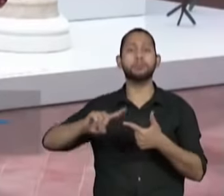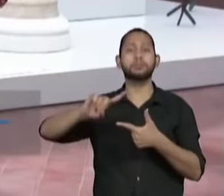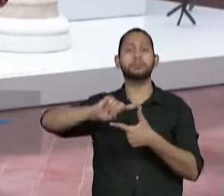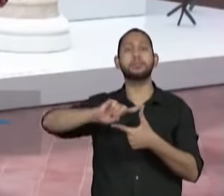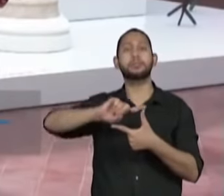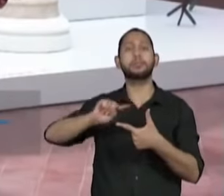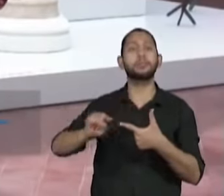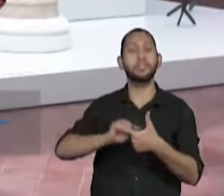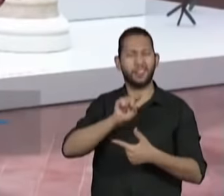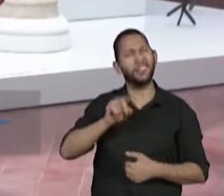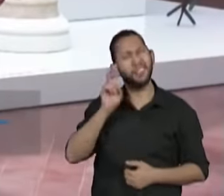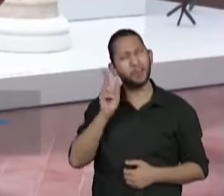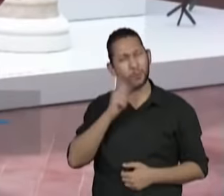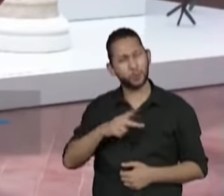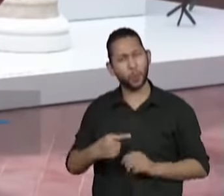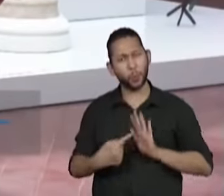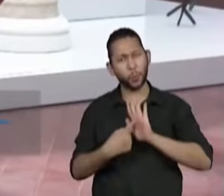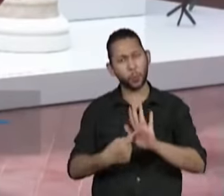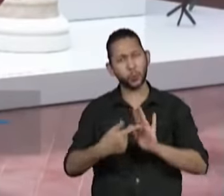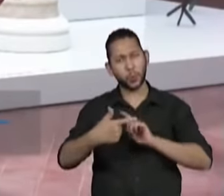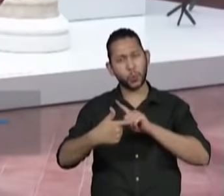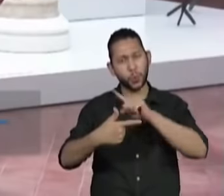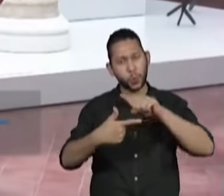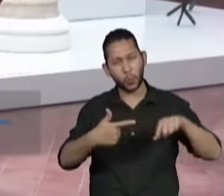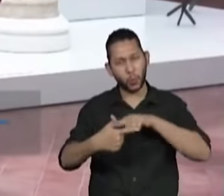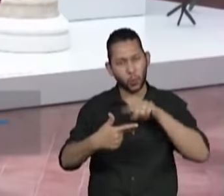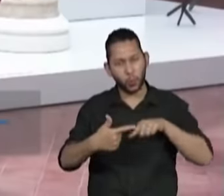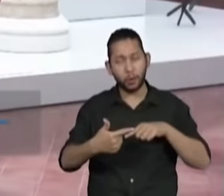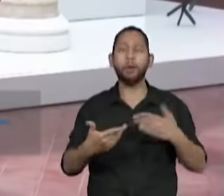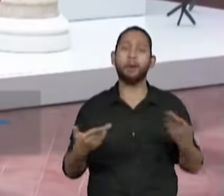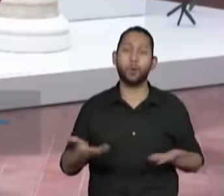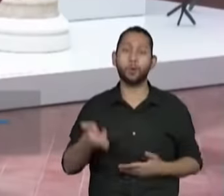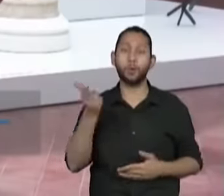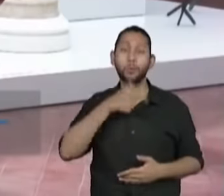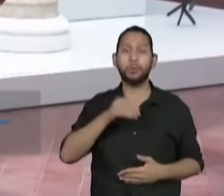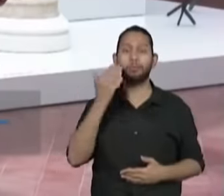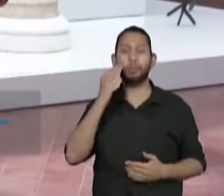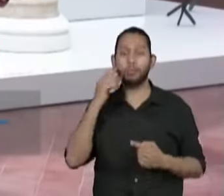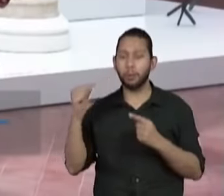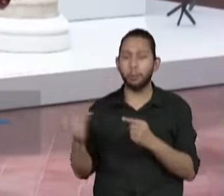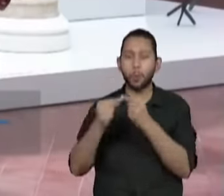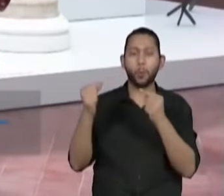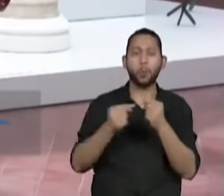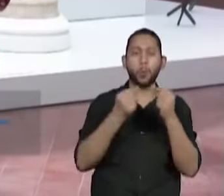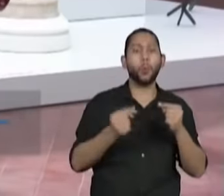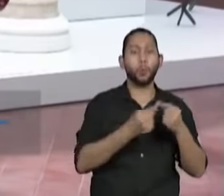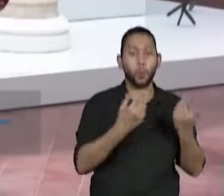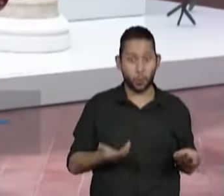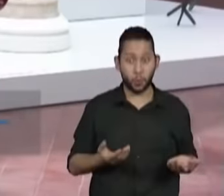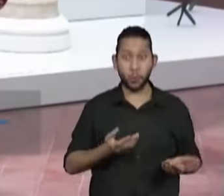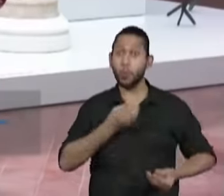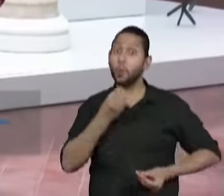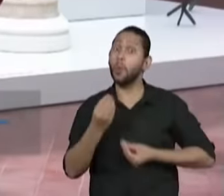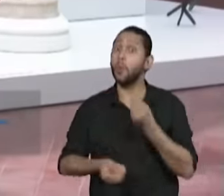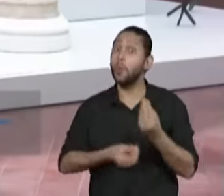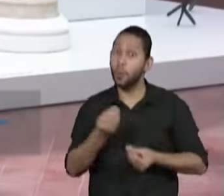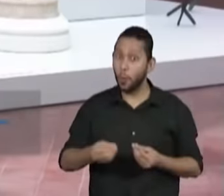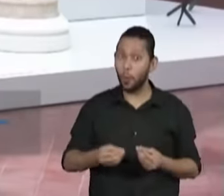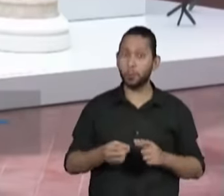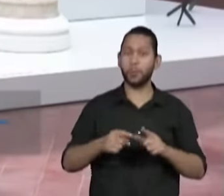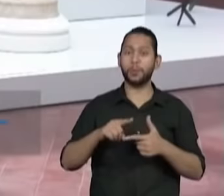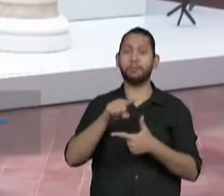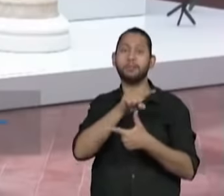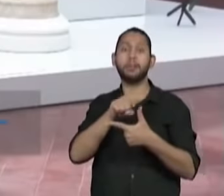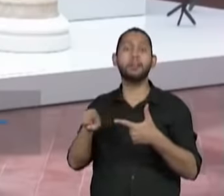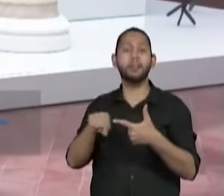ela explicou aquela parte da trigonometria lá atrás, para vocês entenderem agora qual é a relação entre a trigonometria ou, né, os